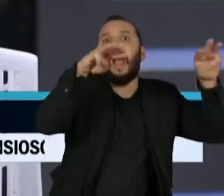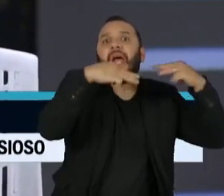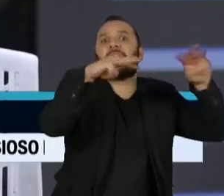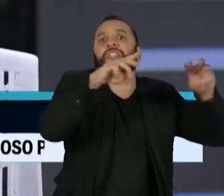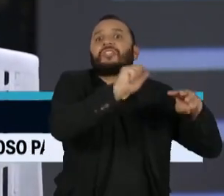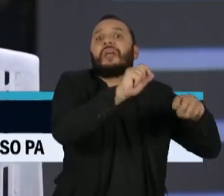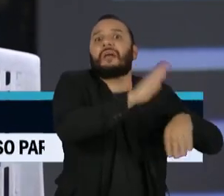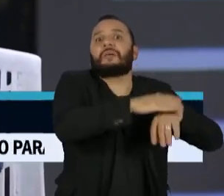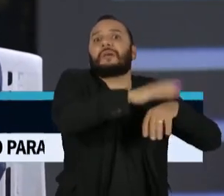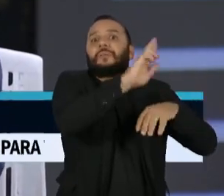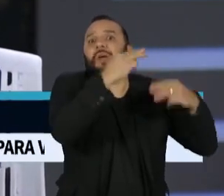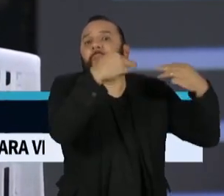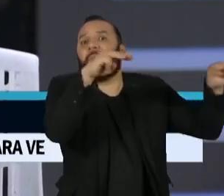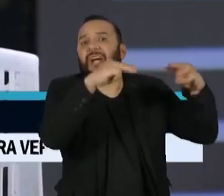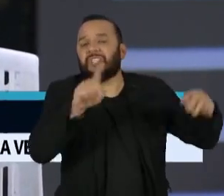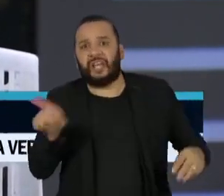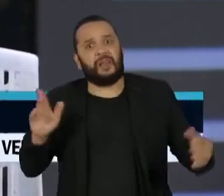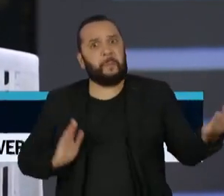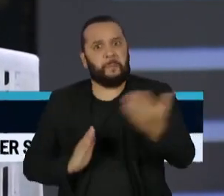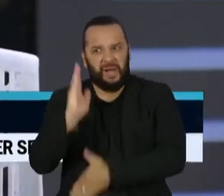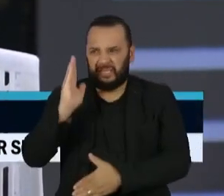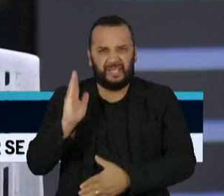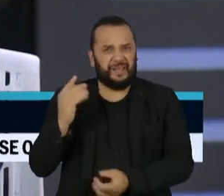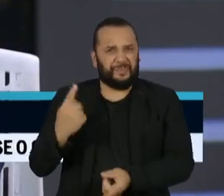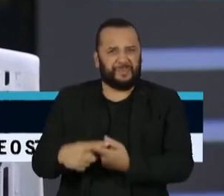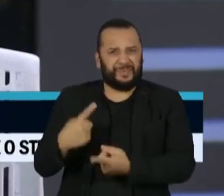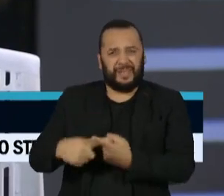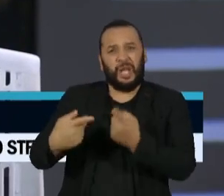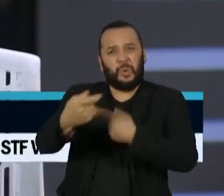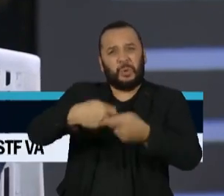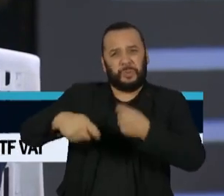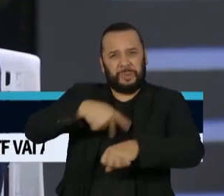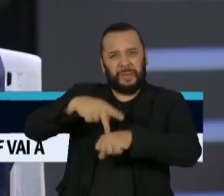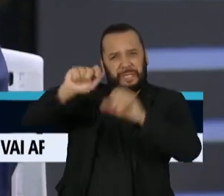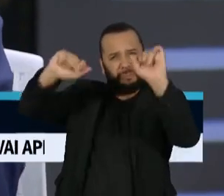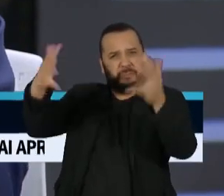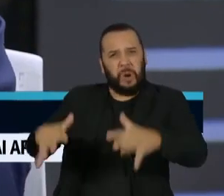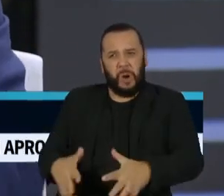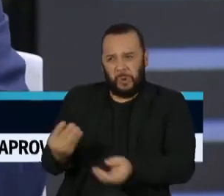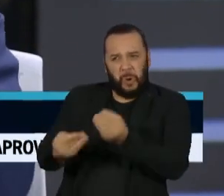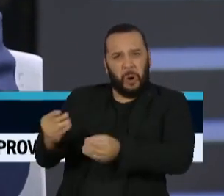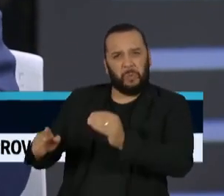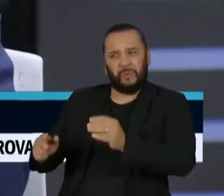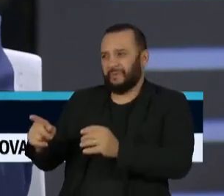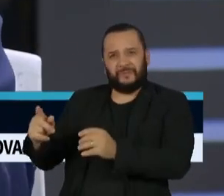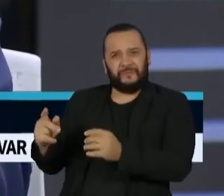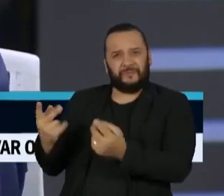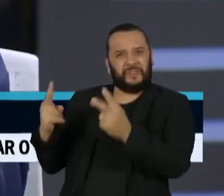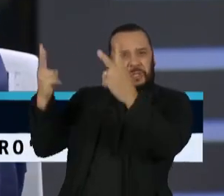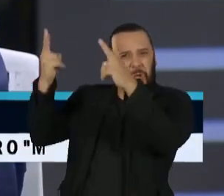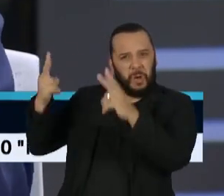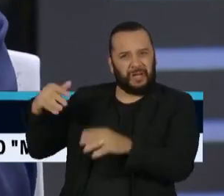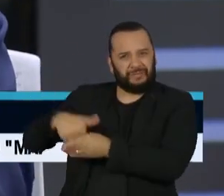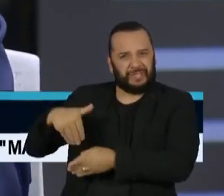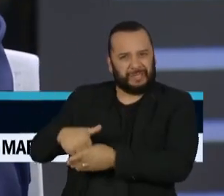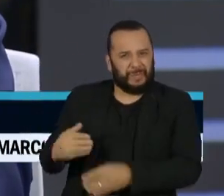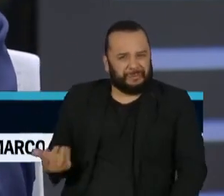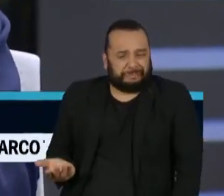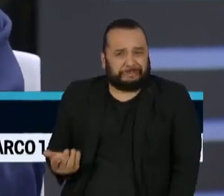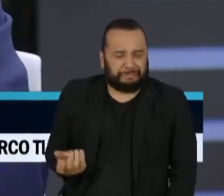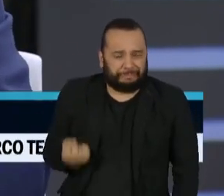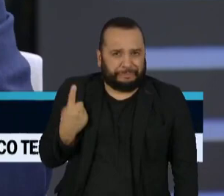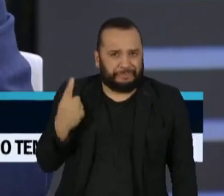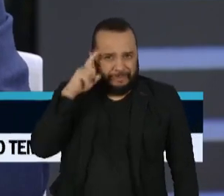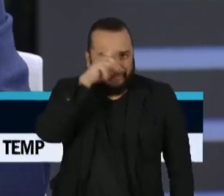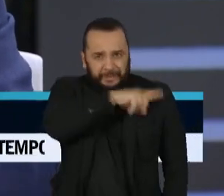a verdade, assim, a culpa não é do FMI. A culpa é de uma política econômica completamente